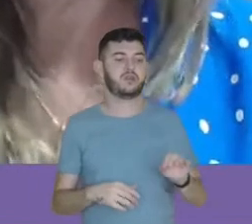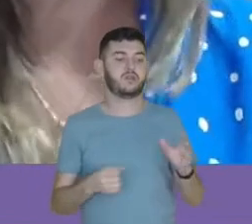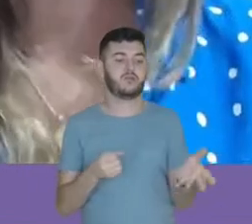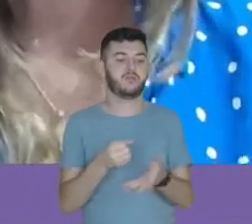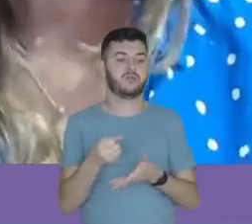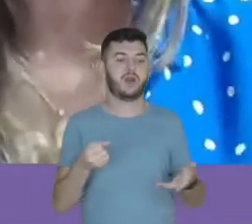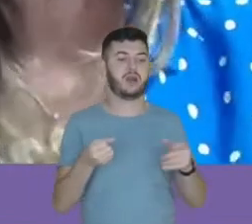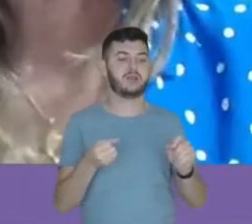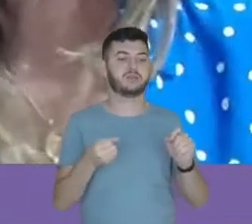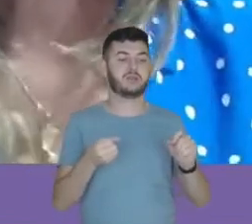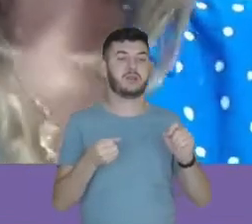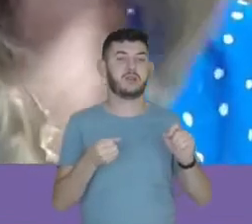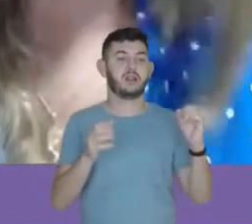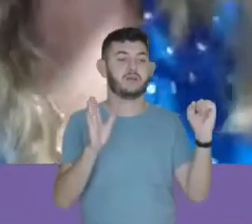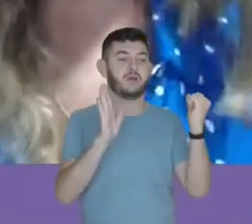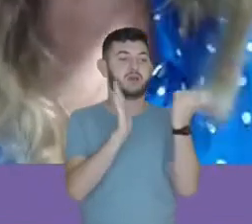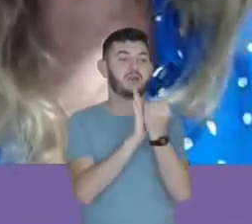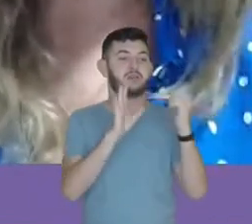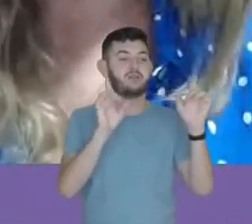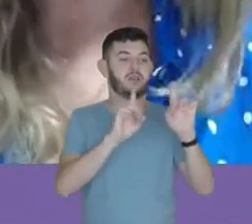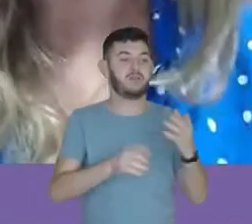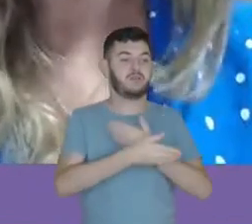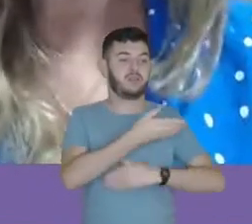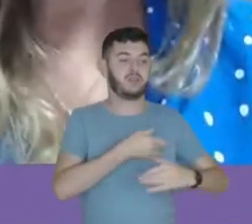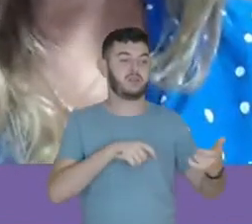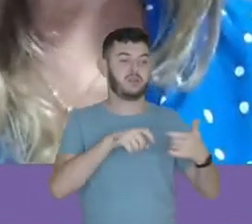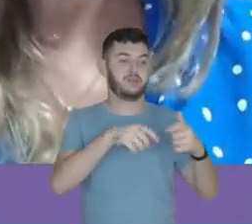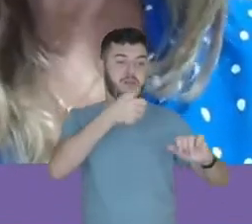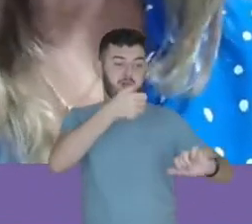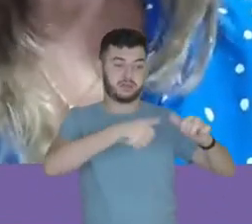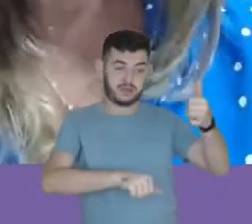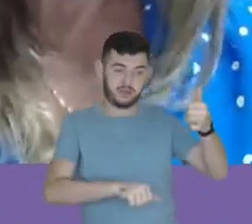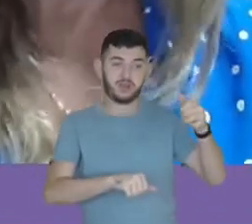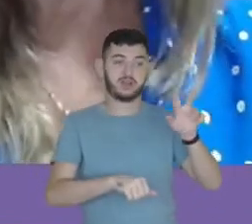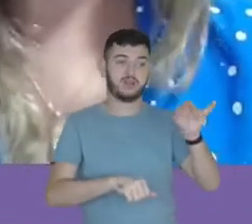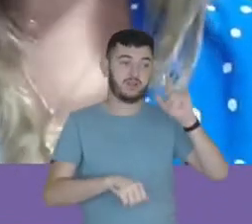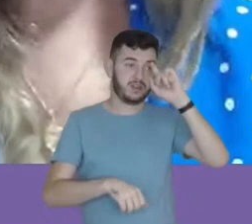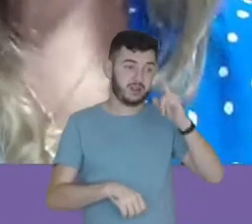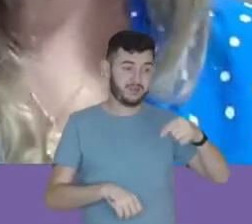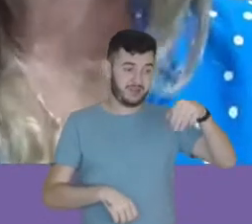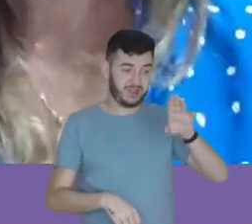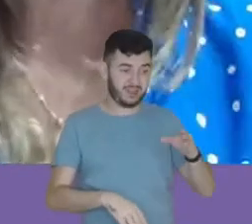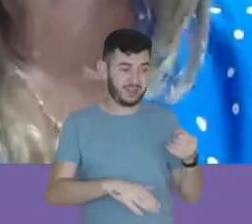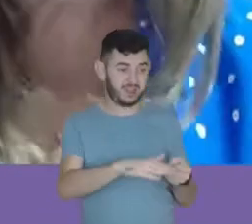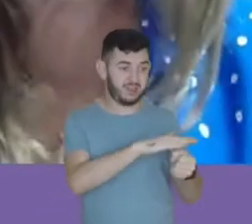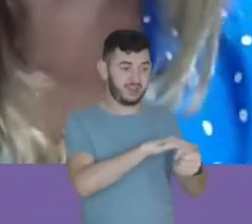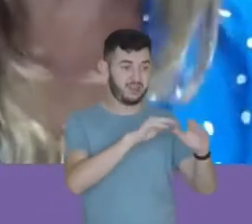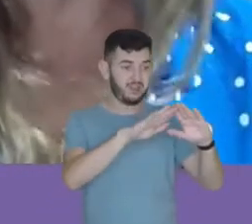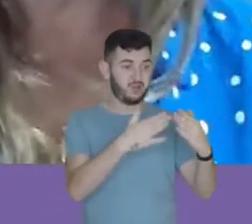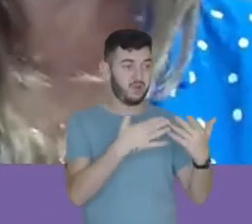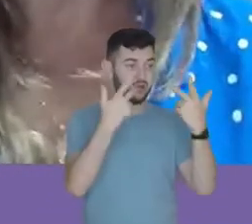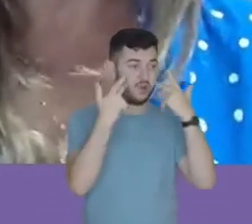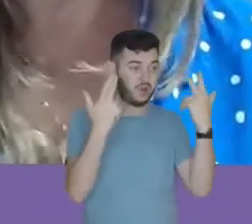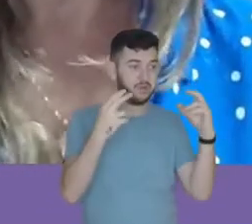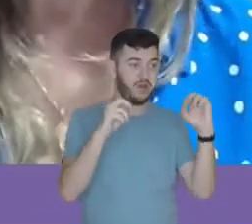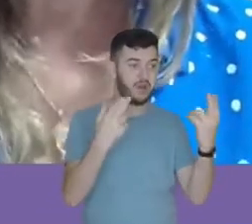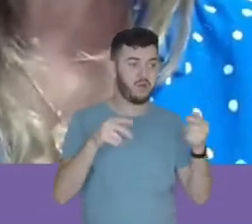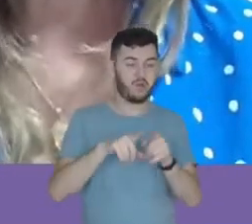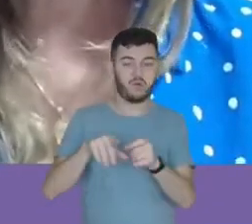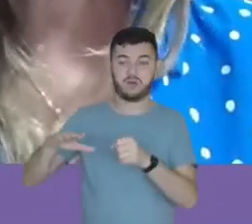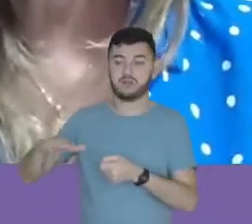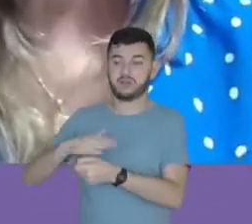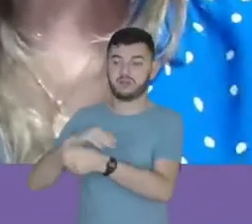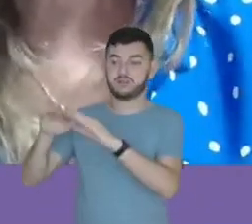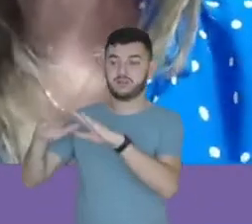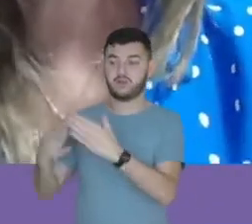deficiência, classifica e determina quem pode ir para a escola comum ou não, quem vai ter acesso pleno ao currículo ou não,